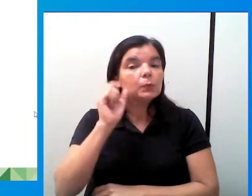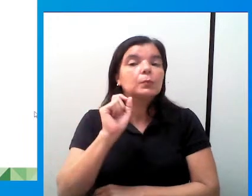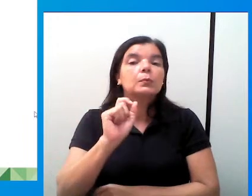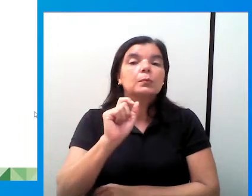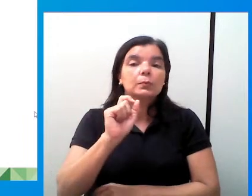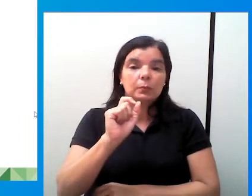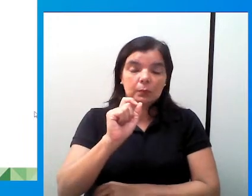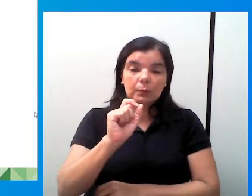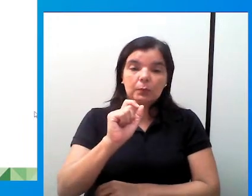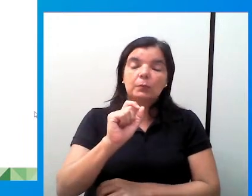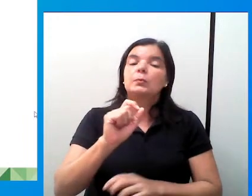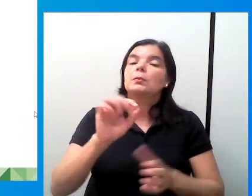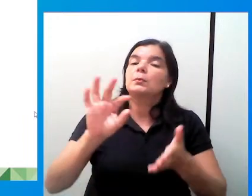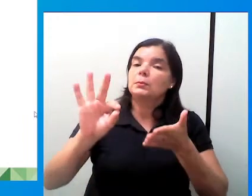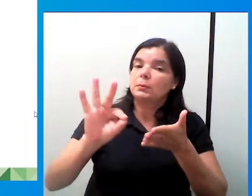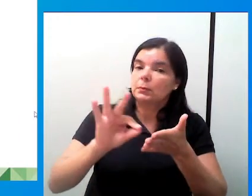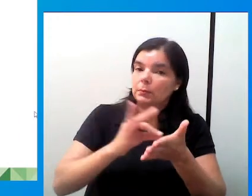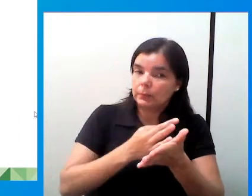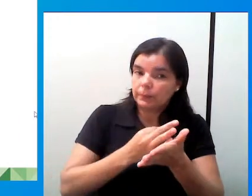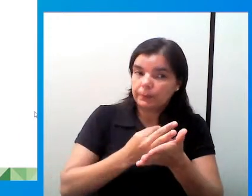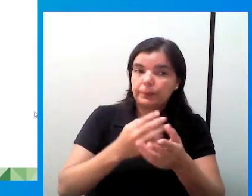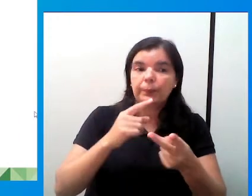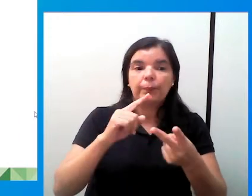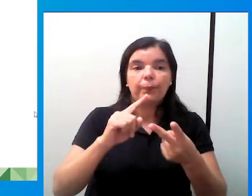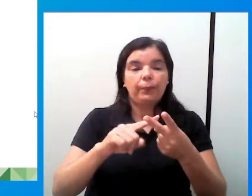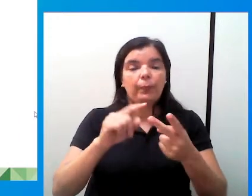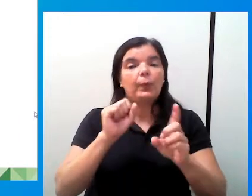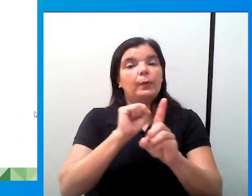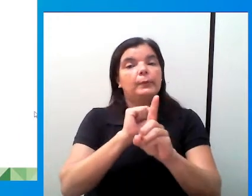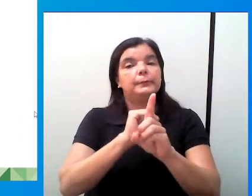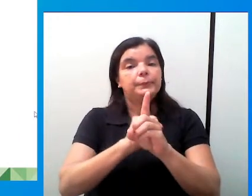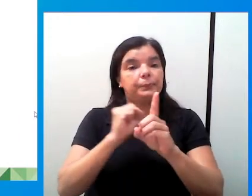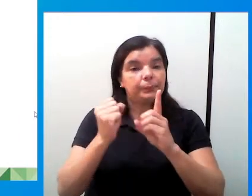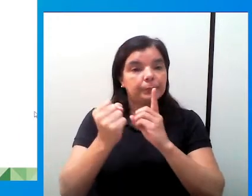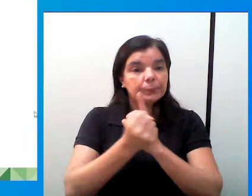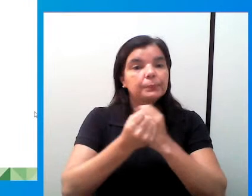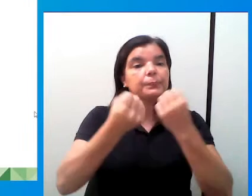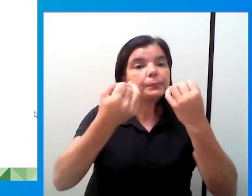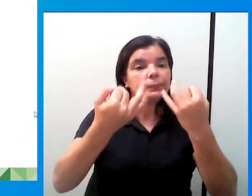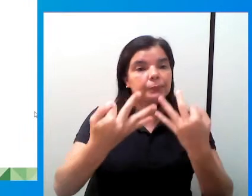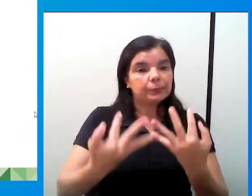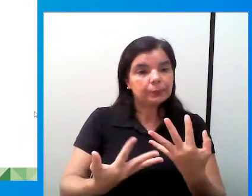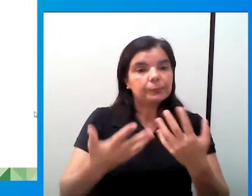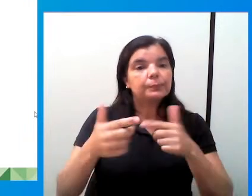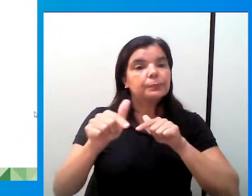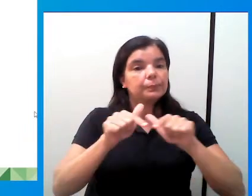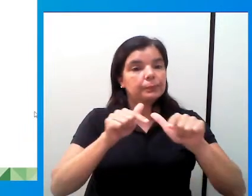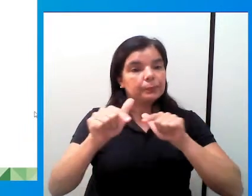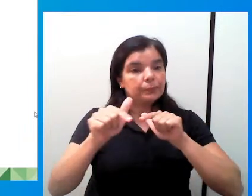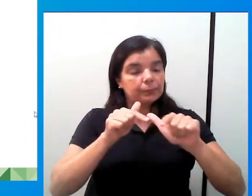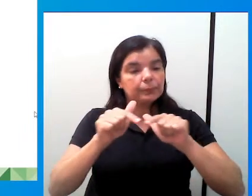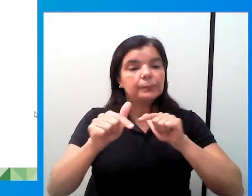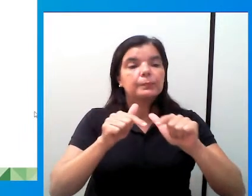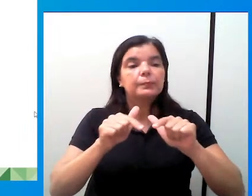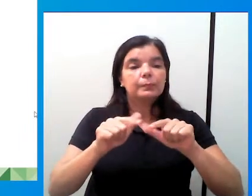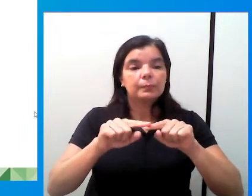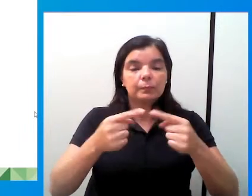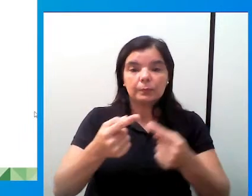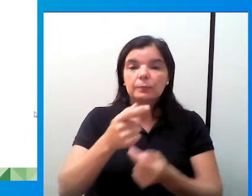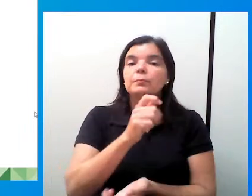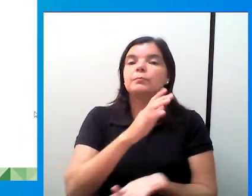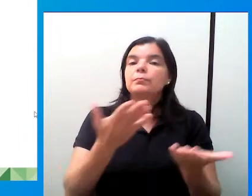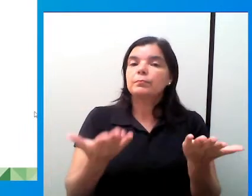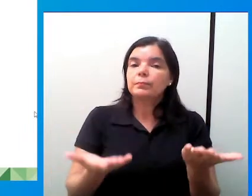como se faz a extensão. A sensibilização da comunidade também, já foi dito isso aqui, trabalhar com pessoas talvez seja o maior